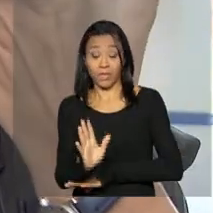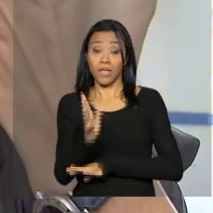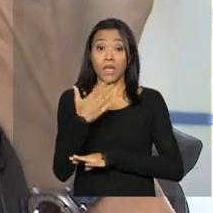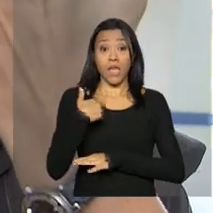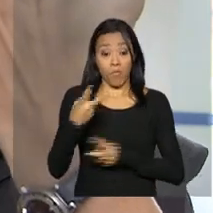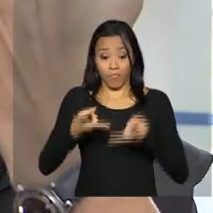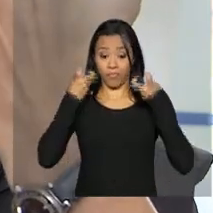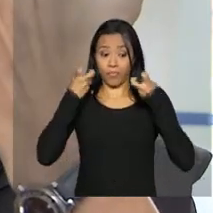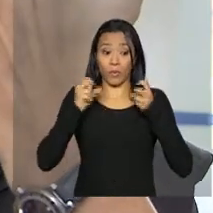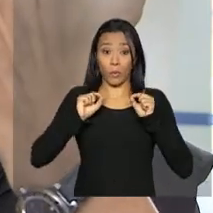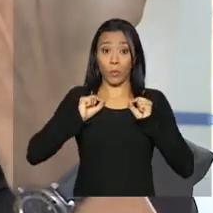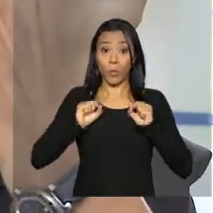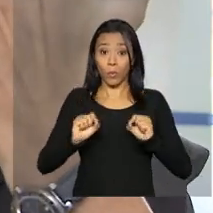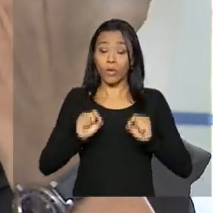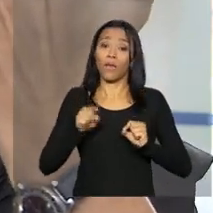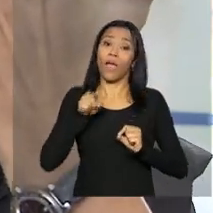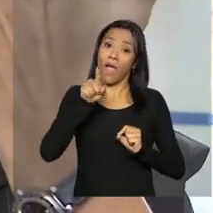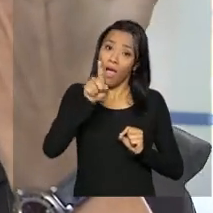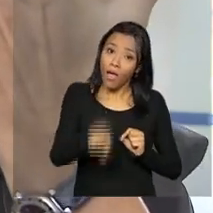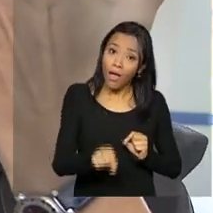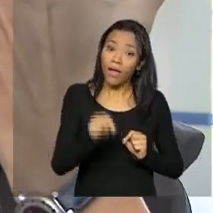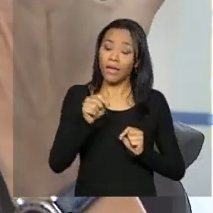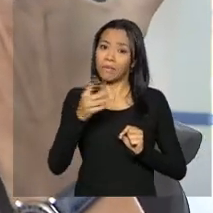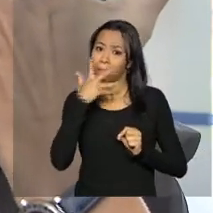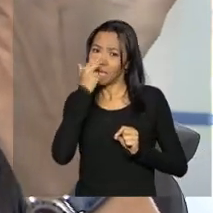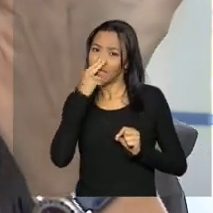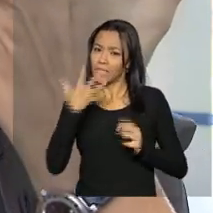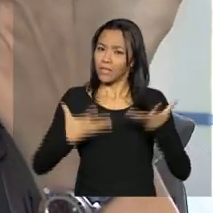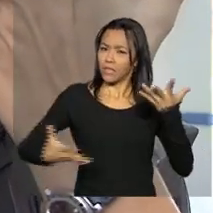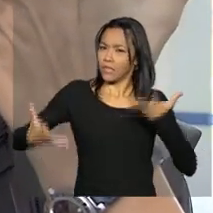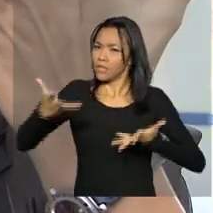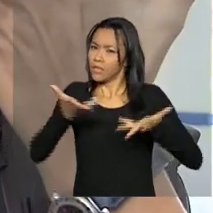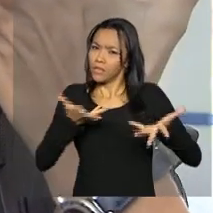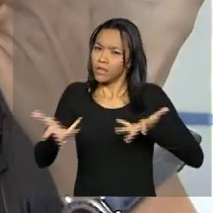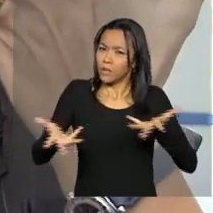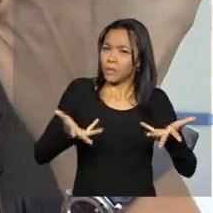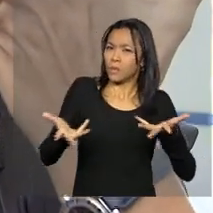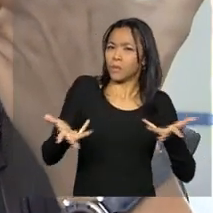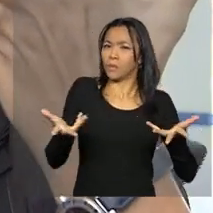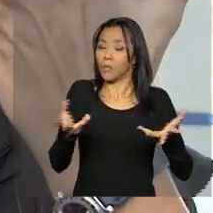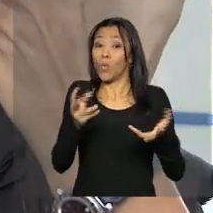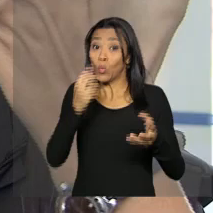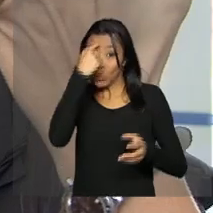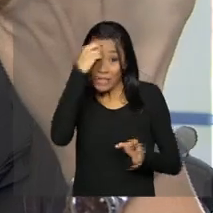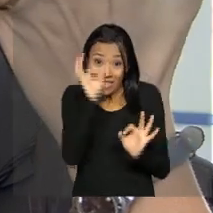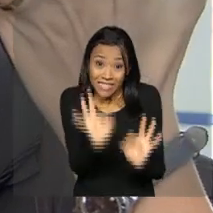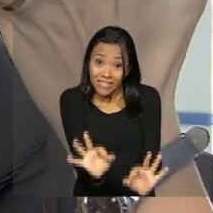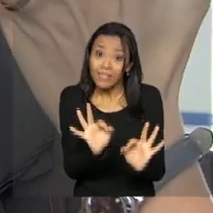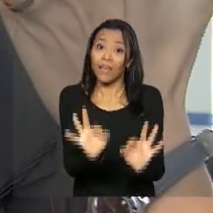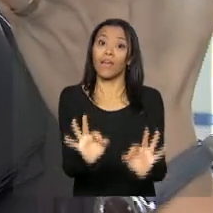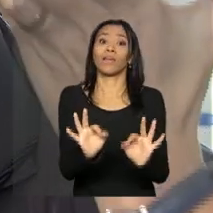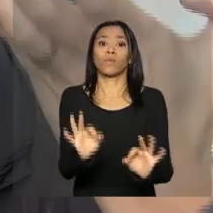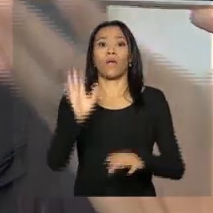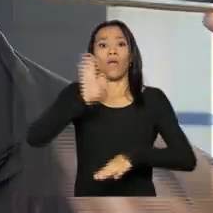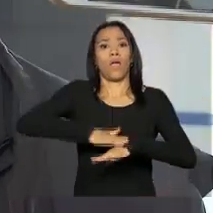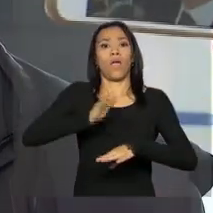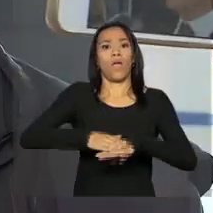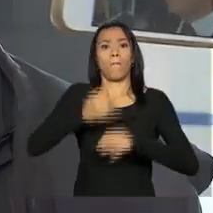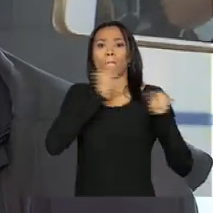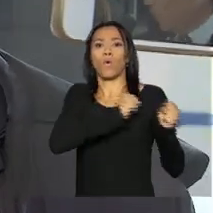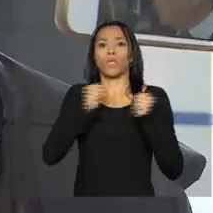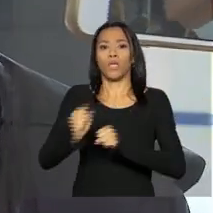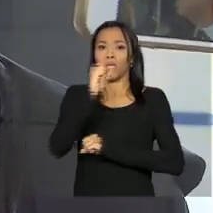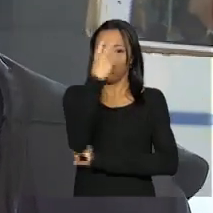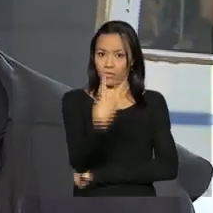meu ver, isso gera até mesmo muita insegurança. O ideal seria o entendimento entre os dois poderes,